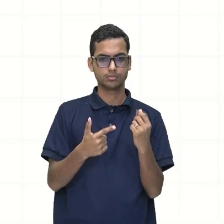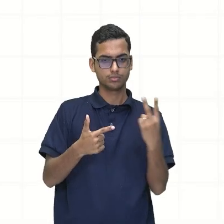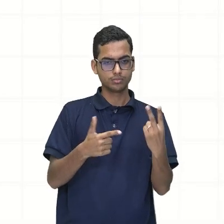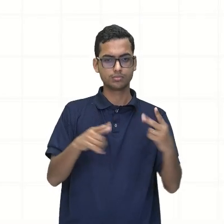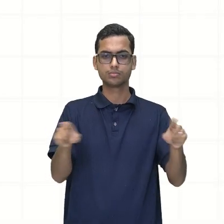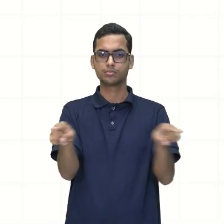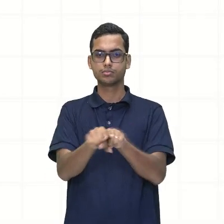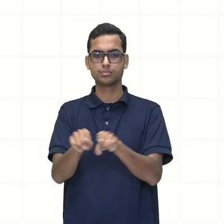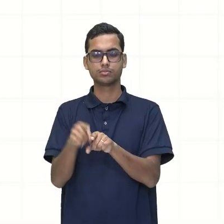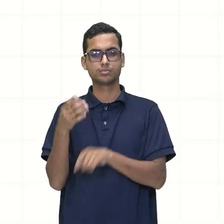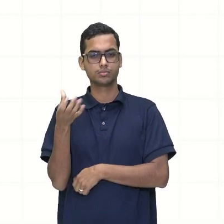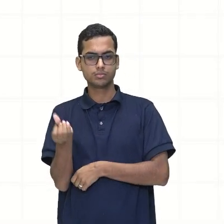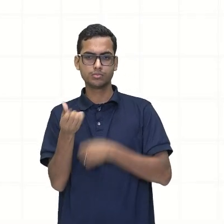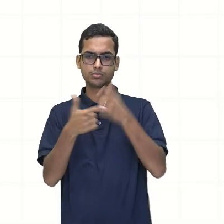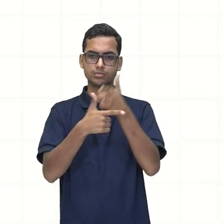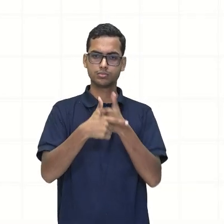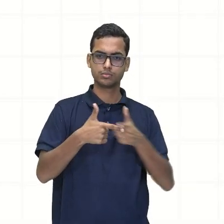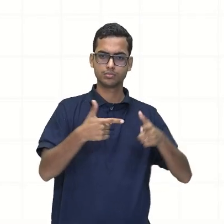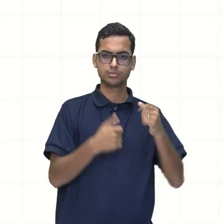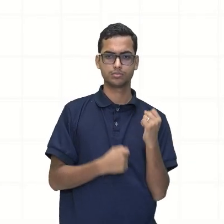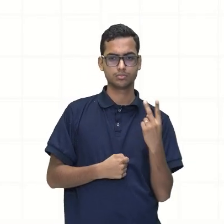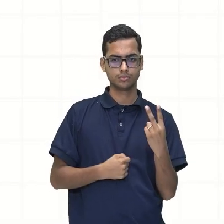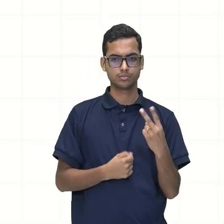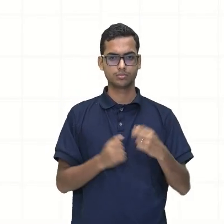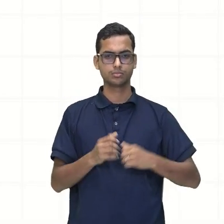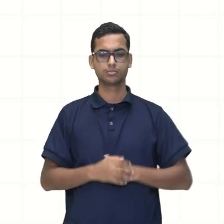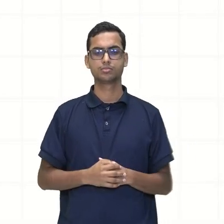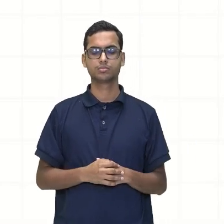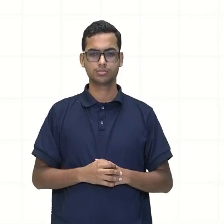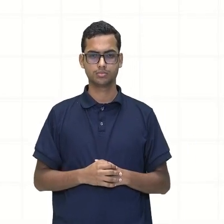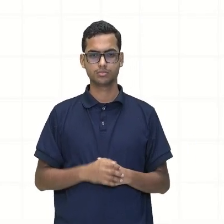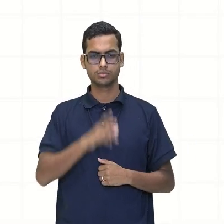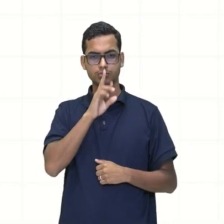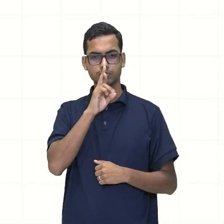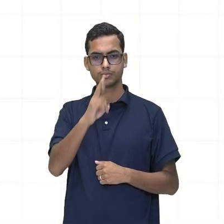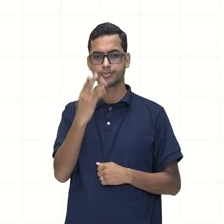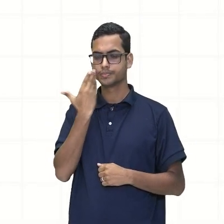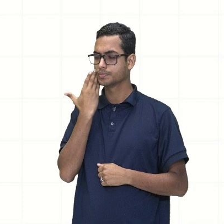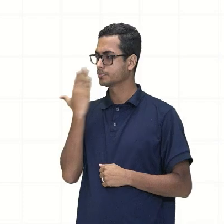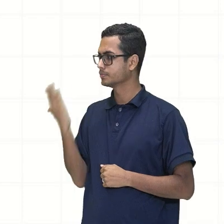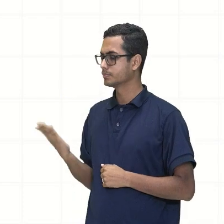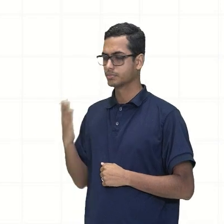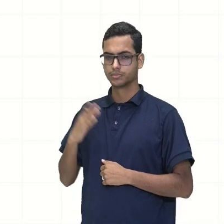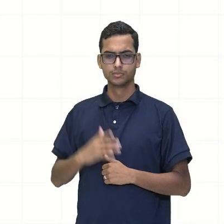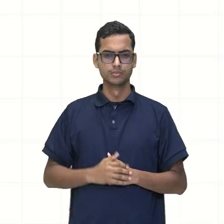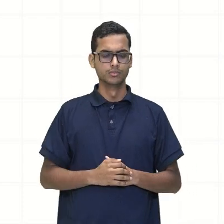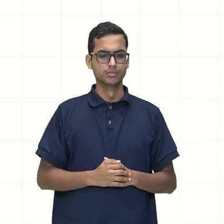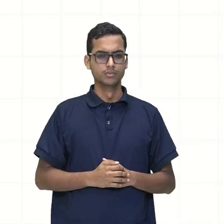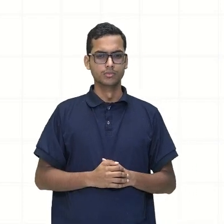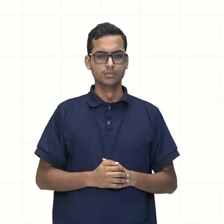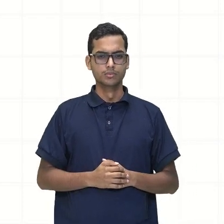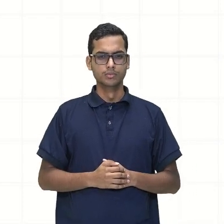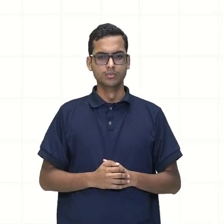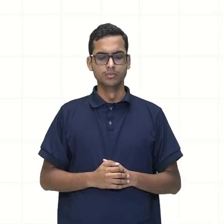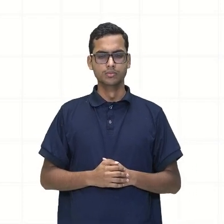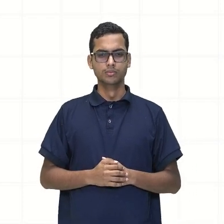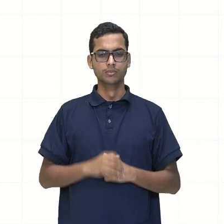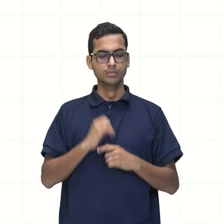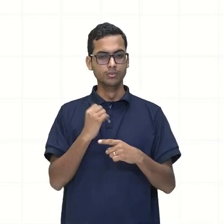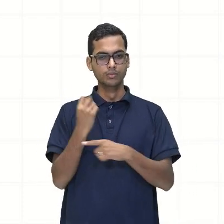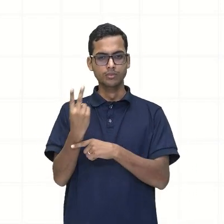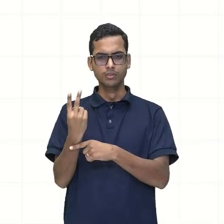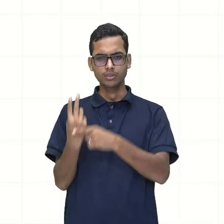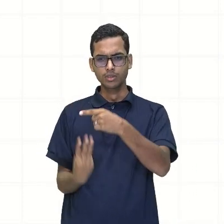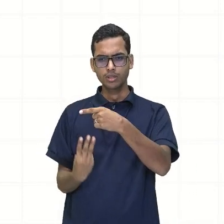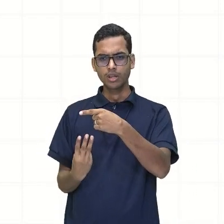quando a gente tiver a menor fração. 4 dividido por 2 é 2 e 6 dividido por 2 é 3. Pronto,